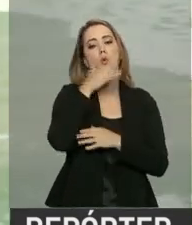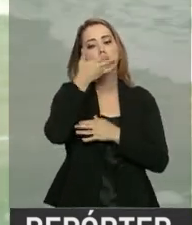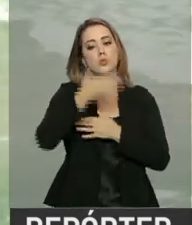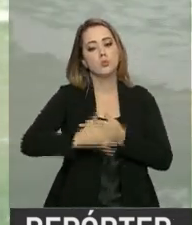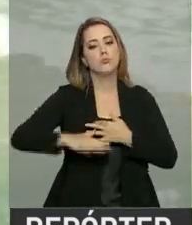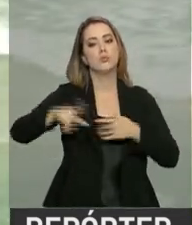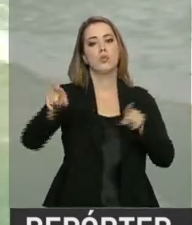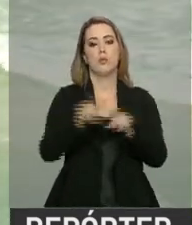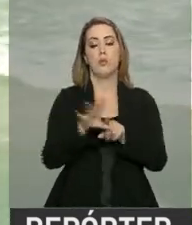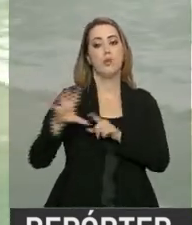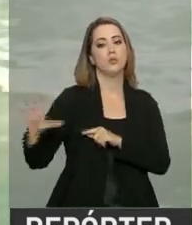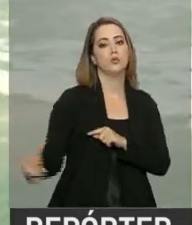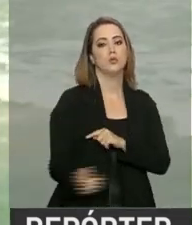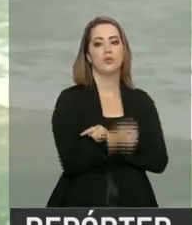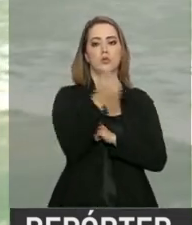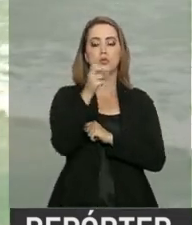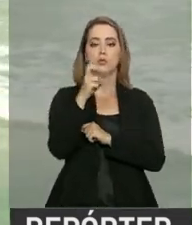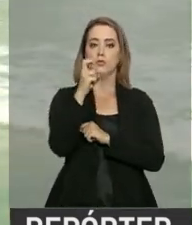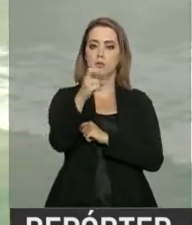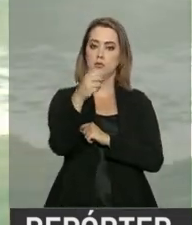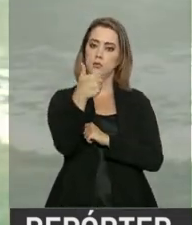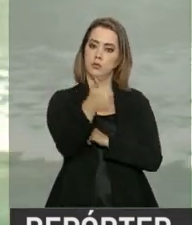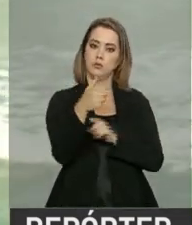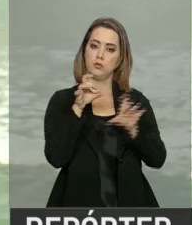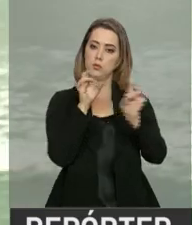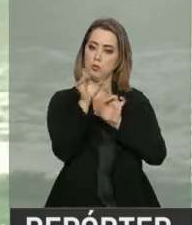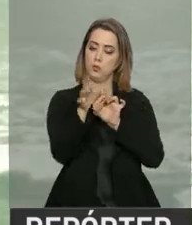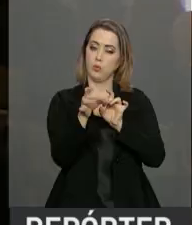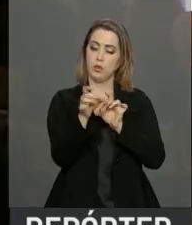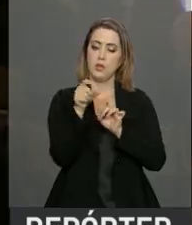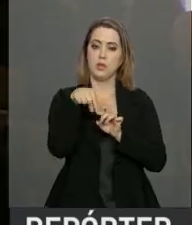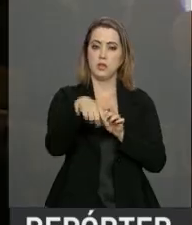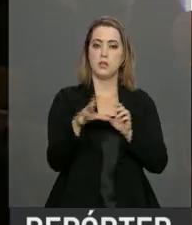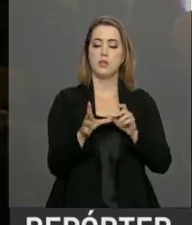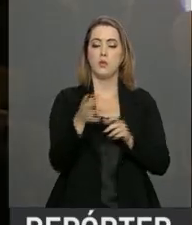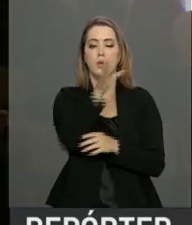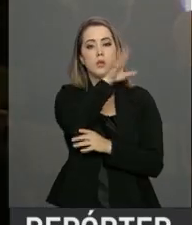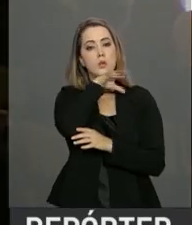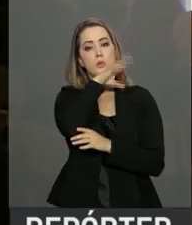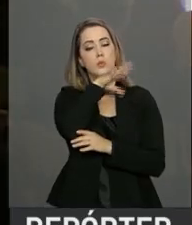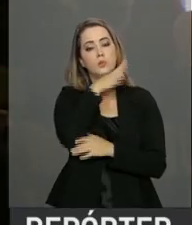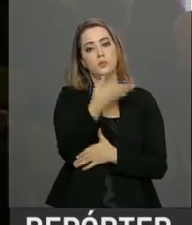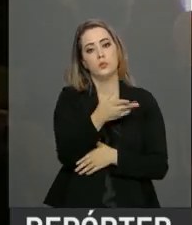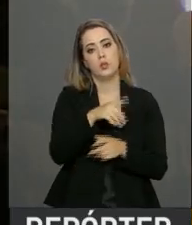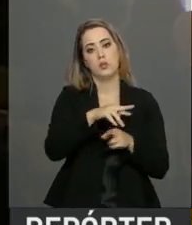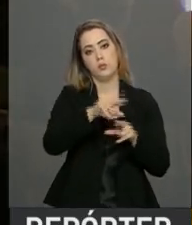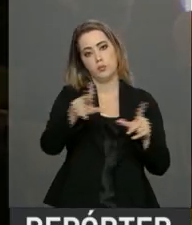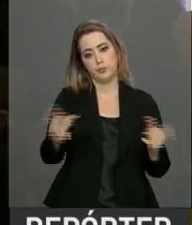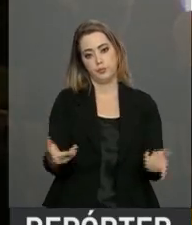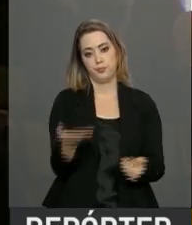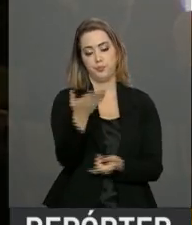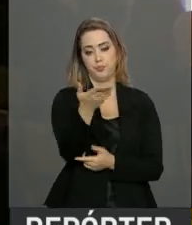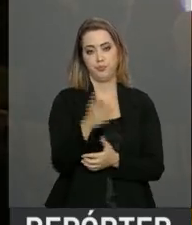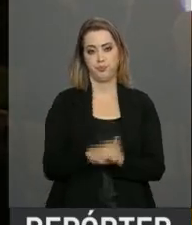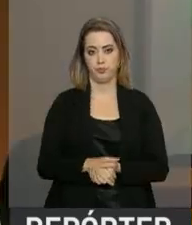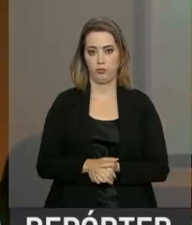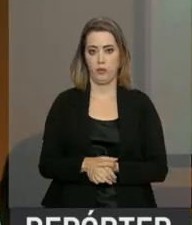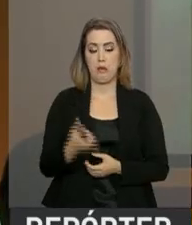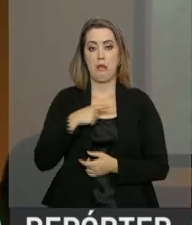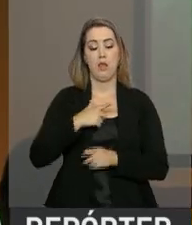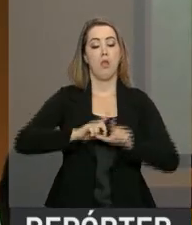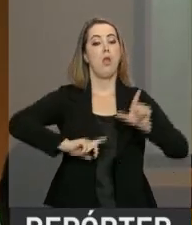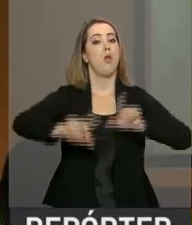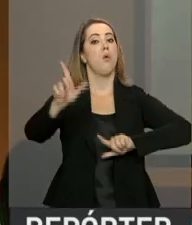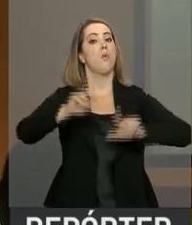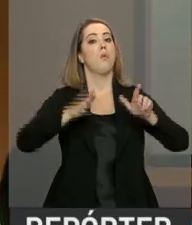salvar pelo menos 51 espécies destes animais durante o lançamento de um documentário sobre a região de Abrolhos